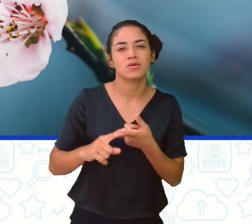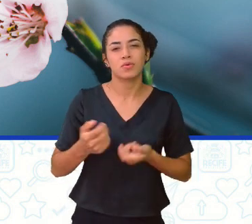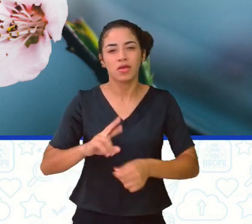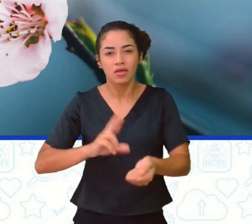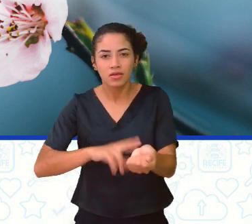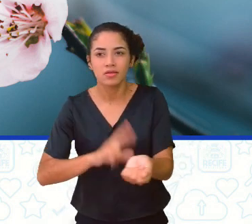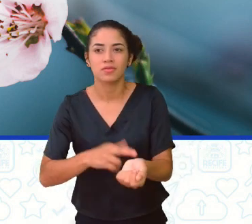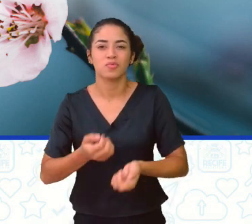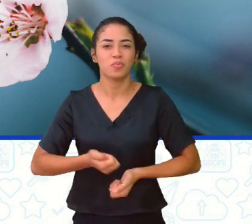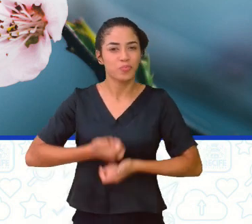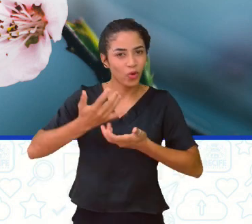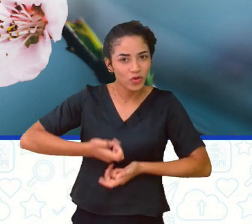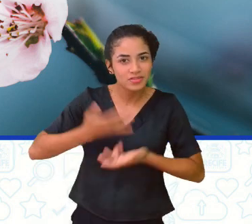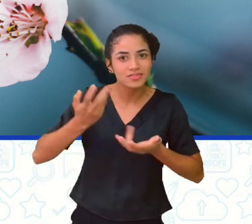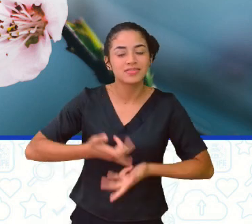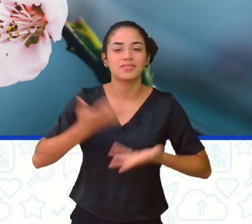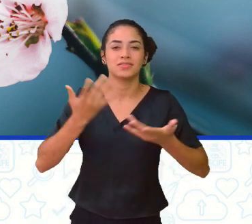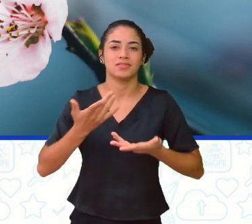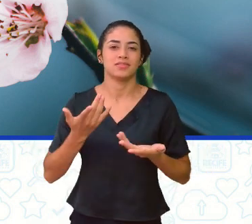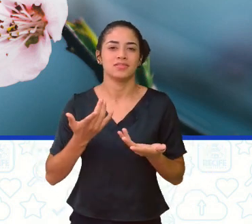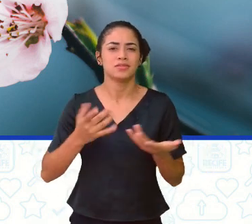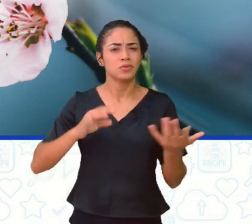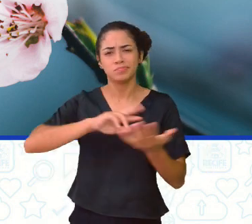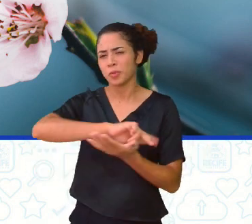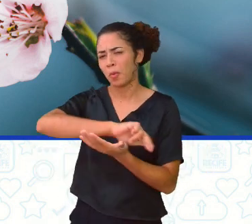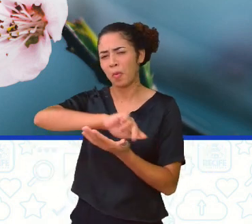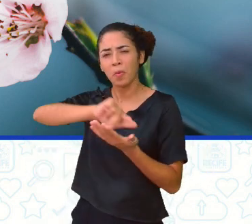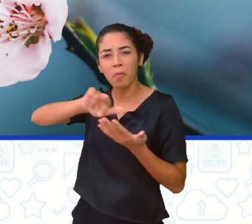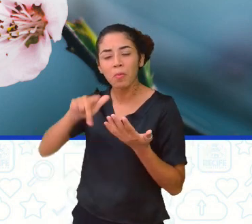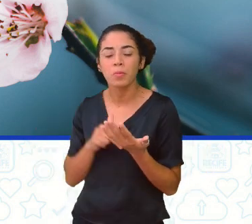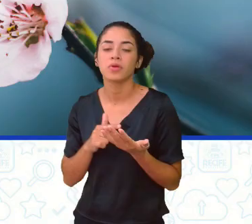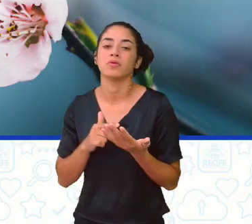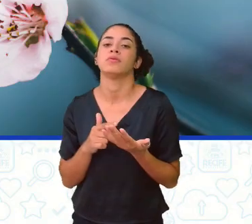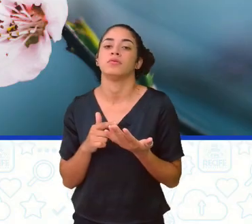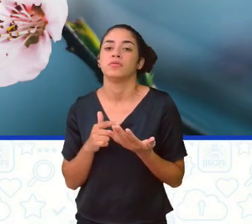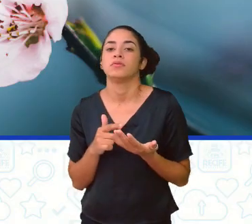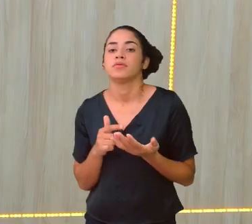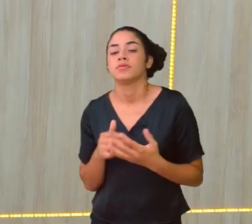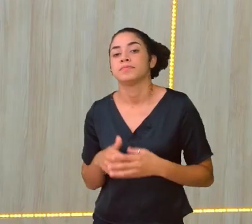poemas, né, os sonetos, os haikais,